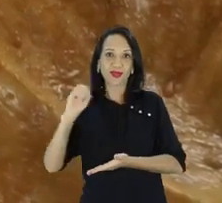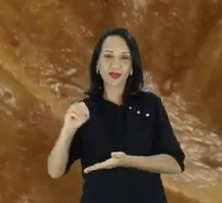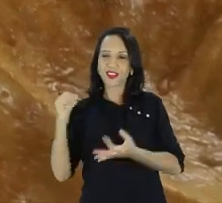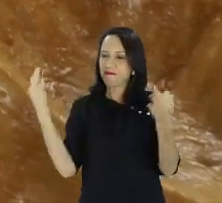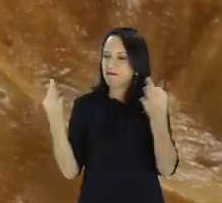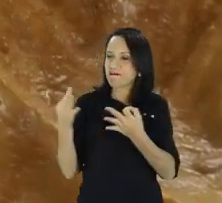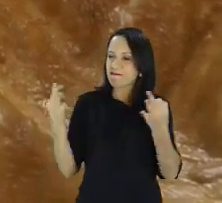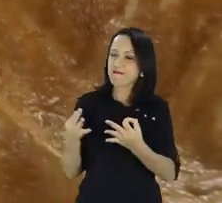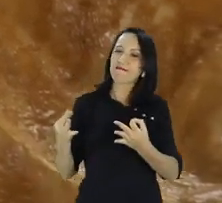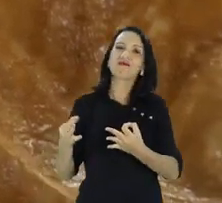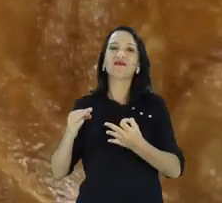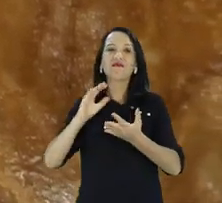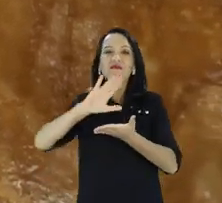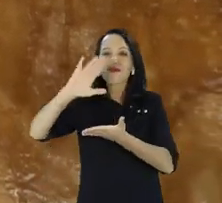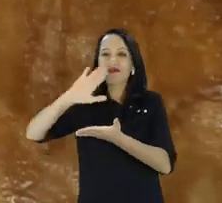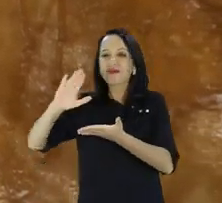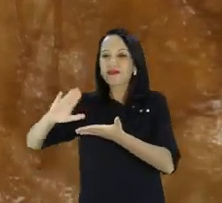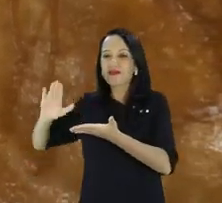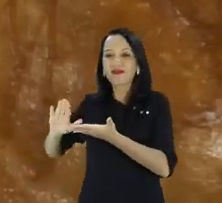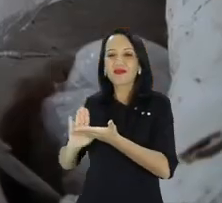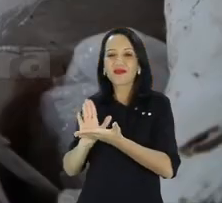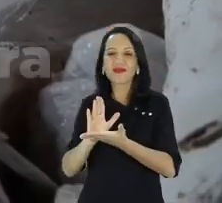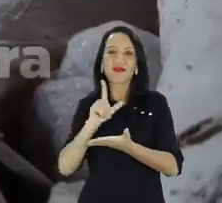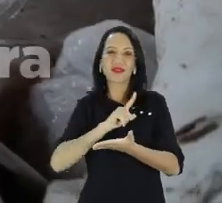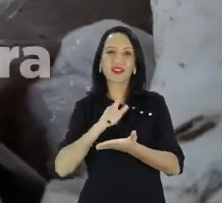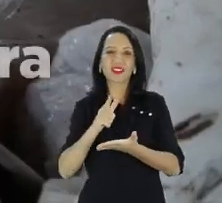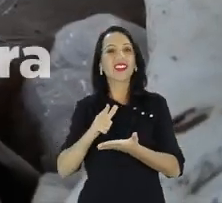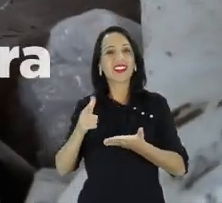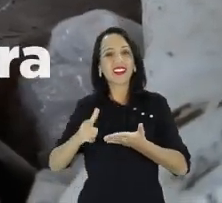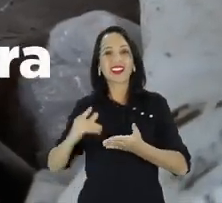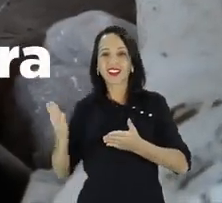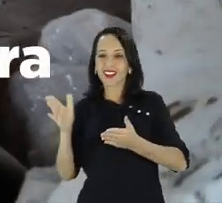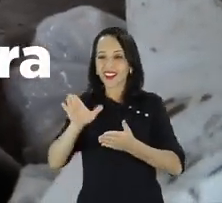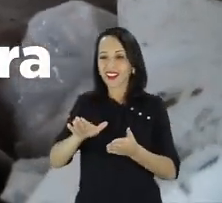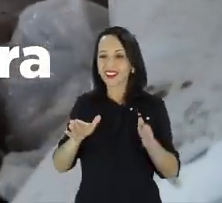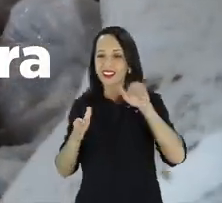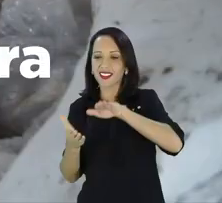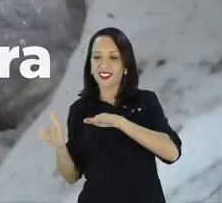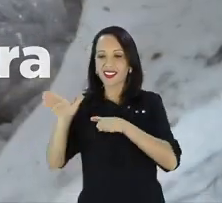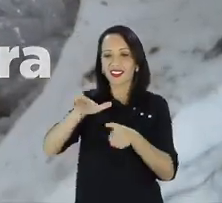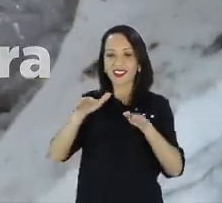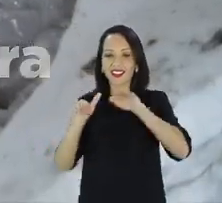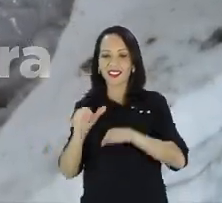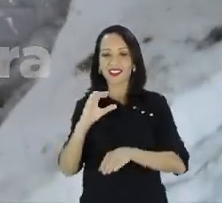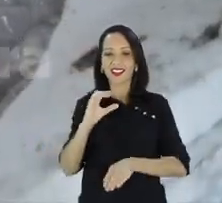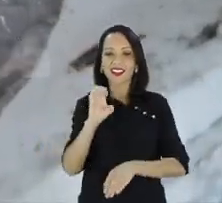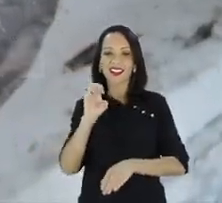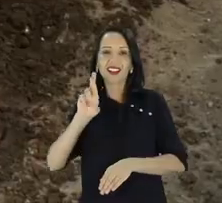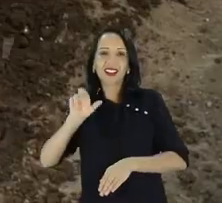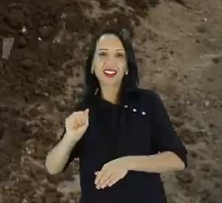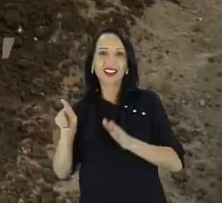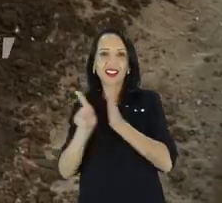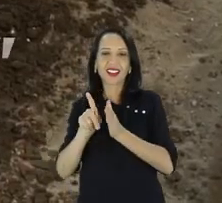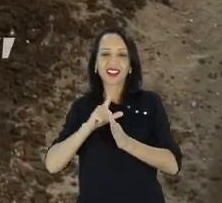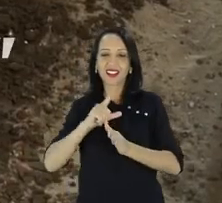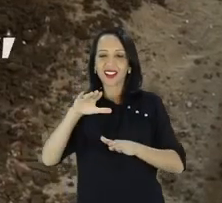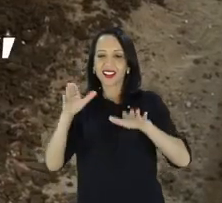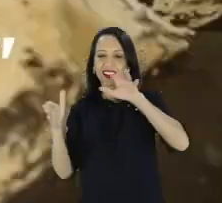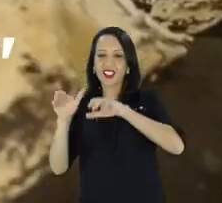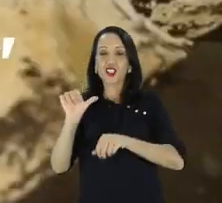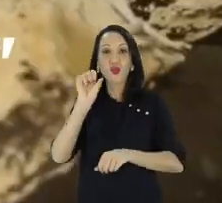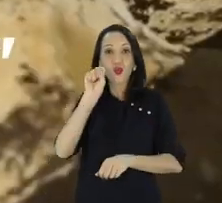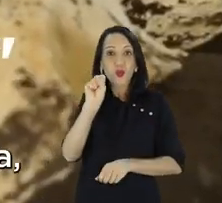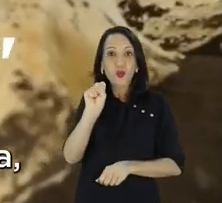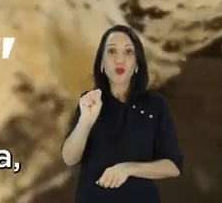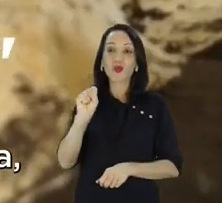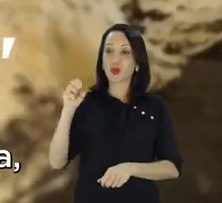para deixar tudo perfeito e criei uma cópia em cera que vai passando muitas camadas de Cera até criar uma espessura de por volta de 8